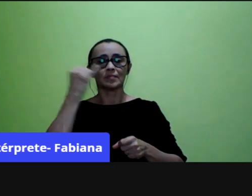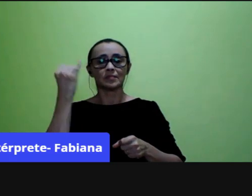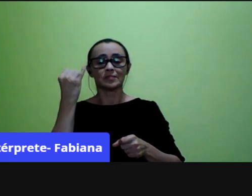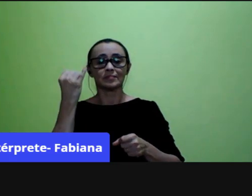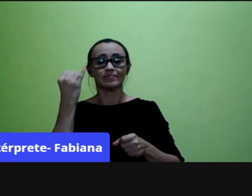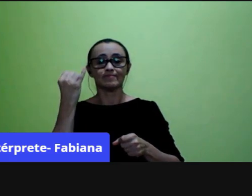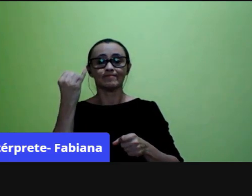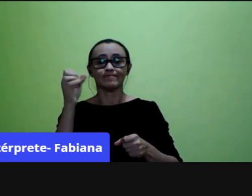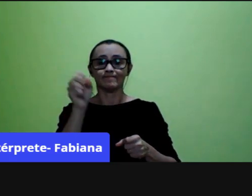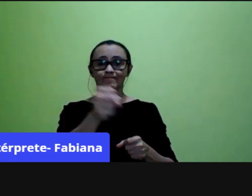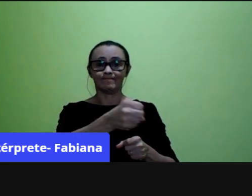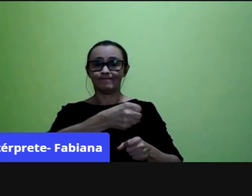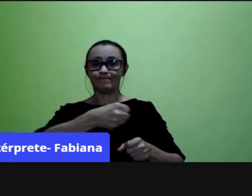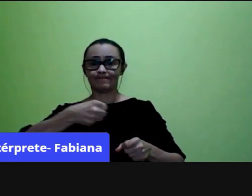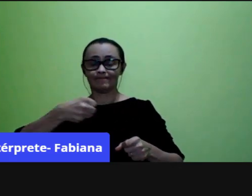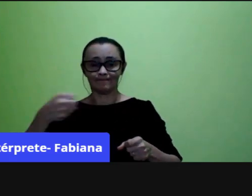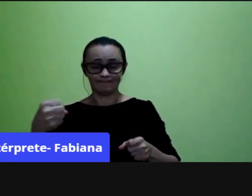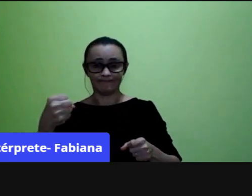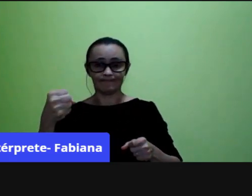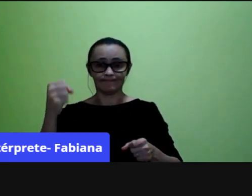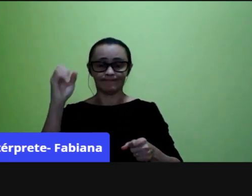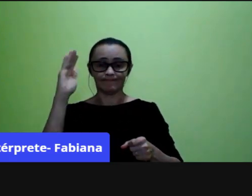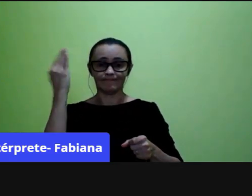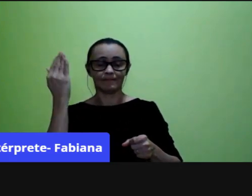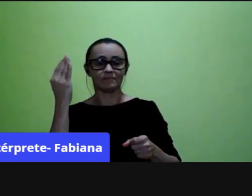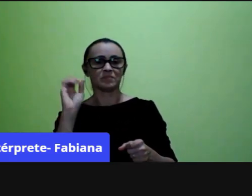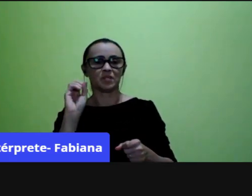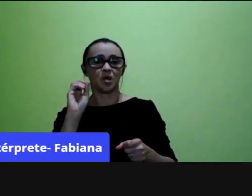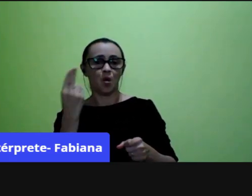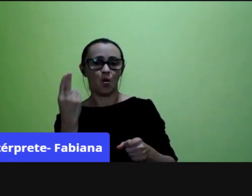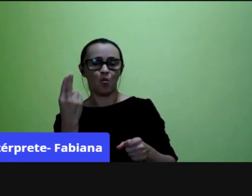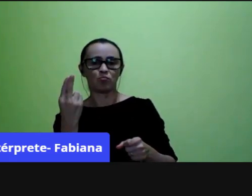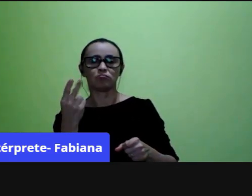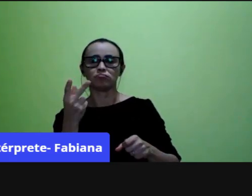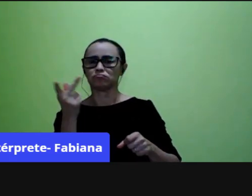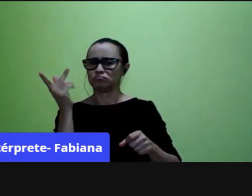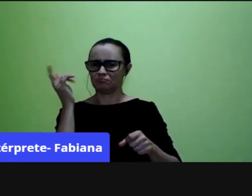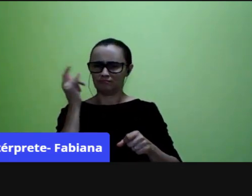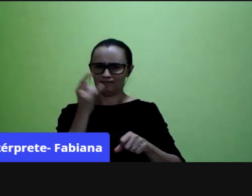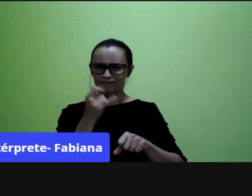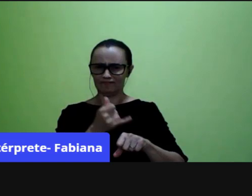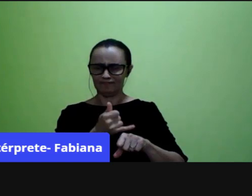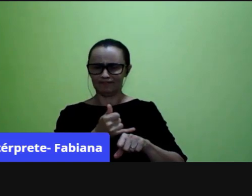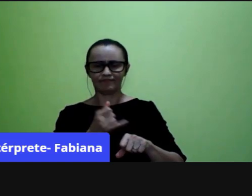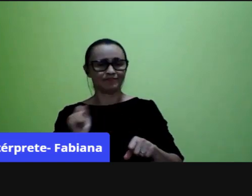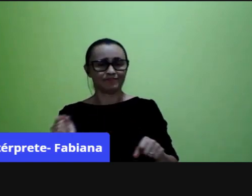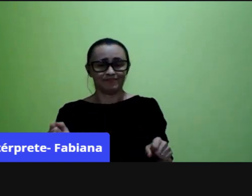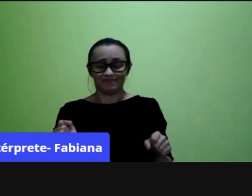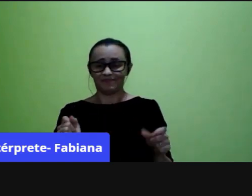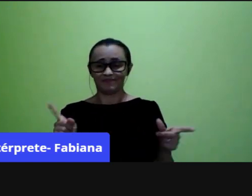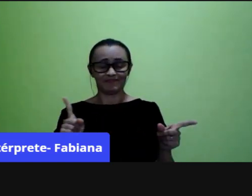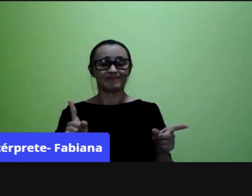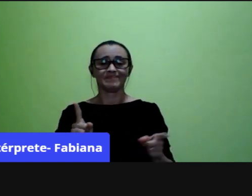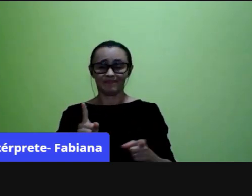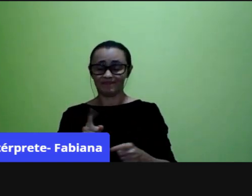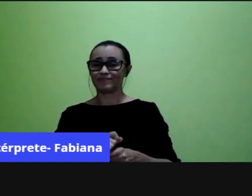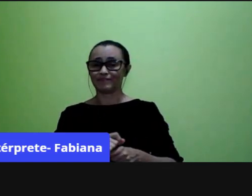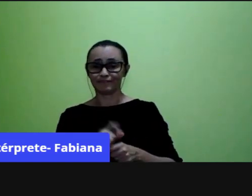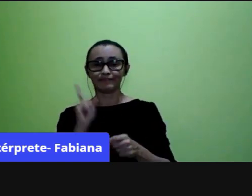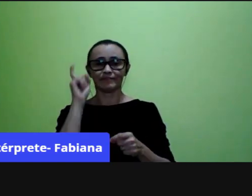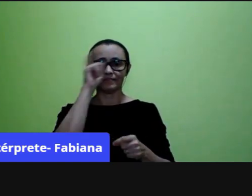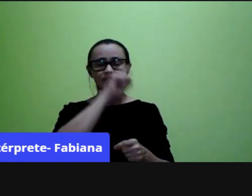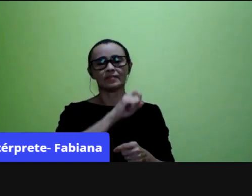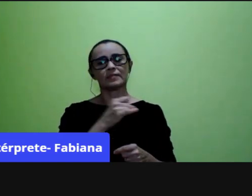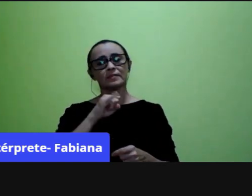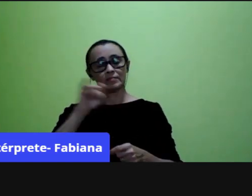porta. A porta de madeira ou a porta de metal, ela tem um péssimo isolamento. Então, lá, por exemplo, se vocês